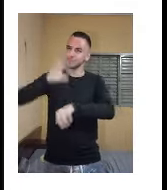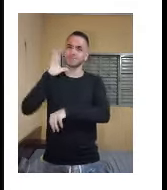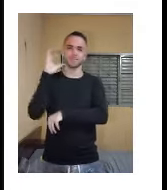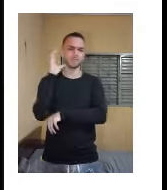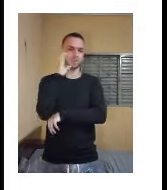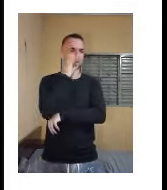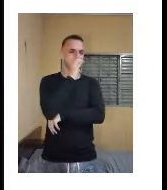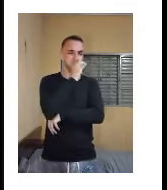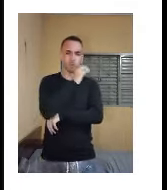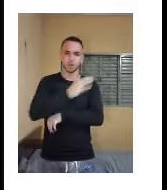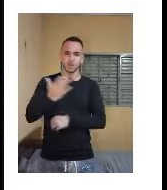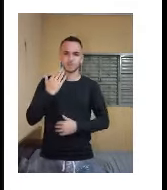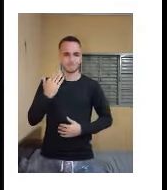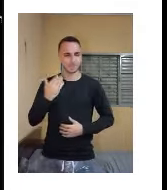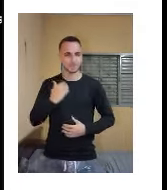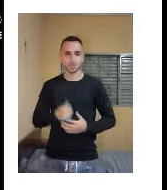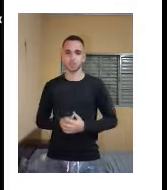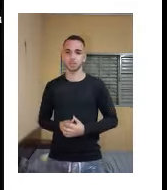do ano 2002.